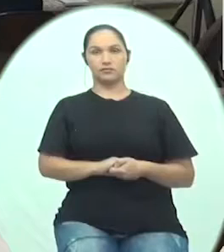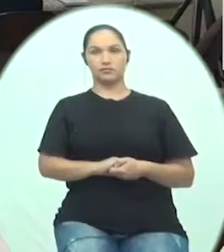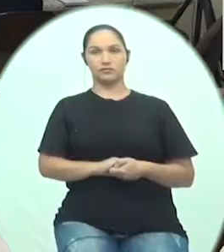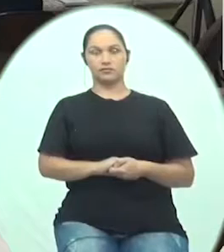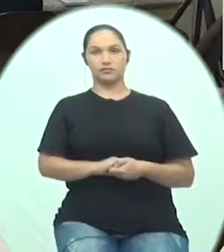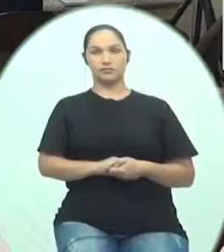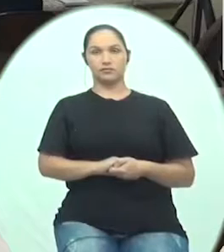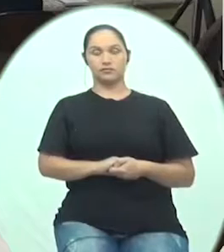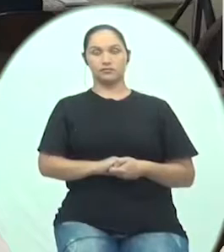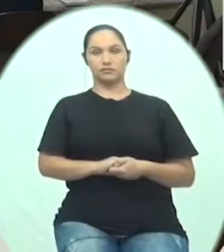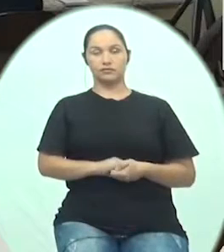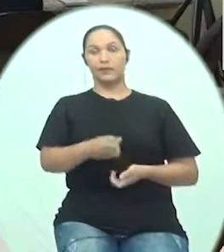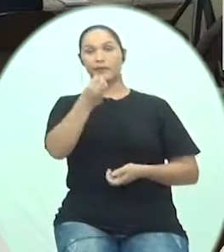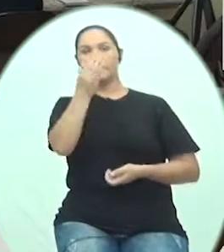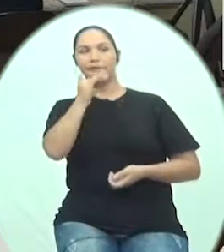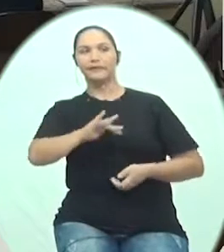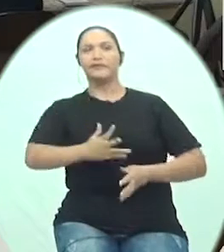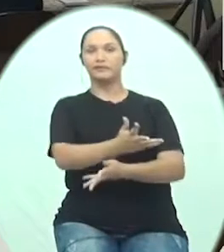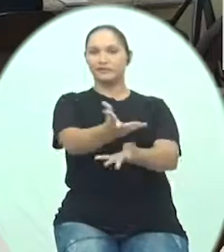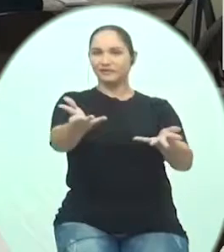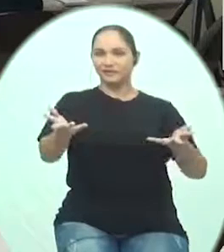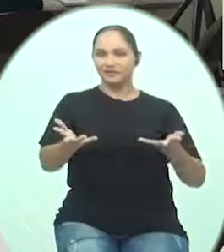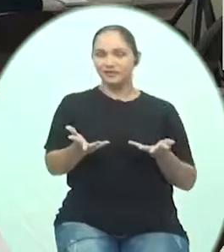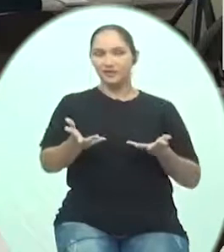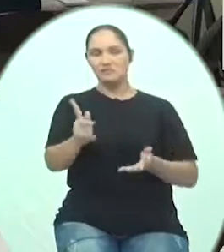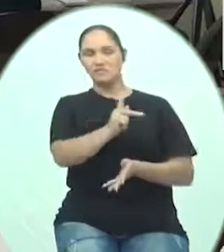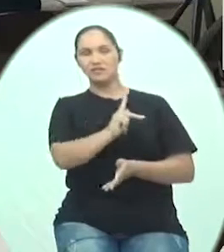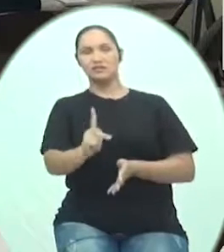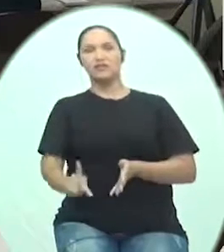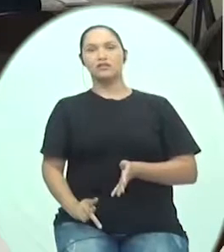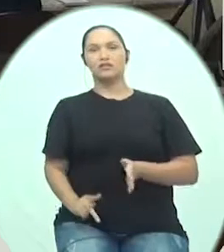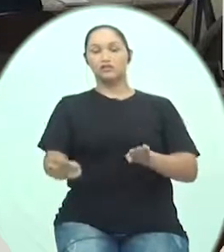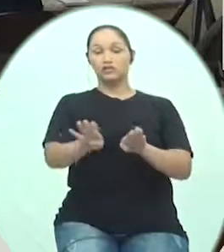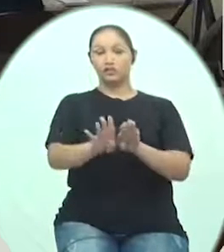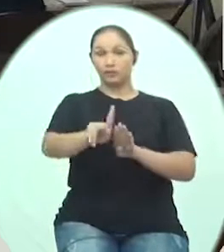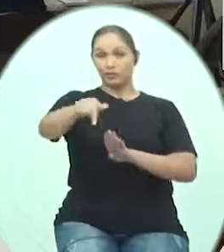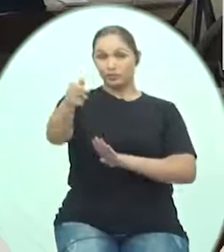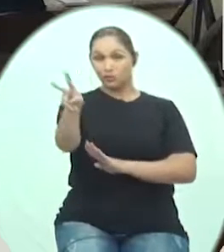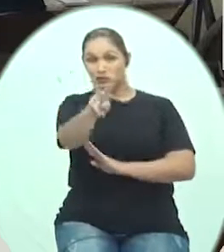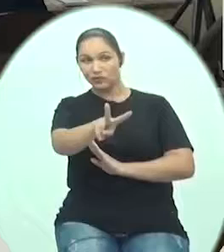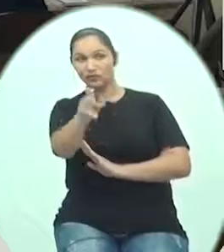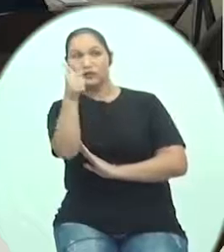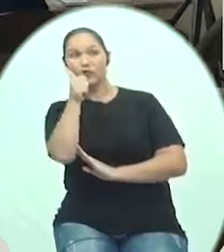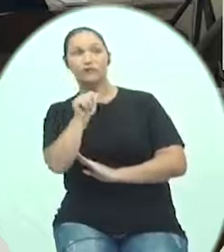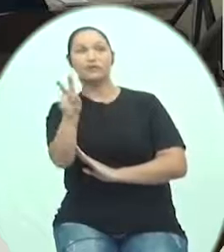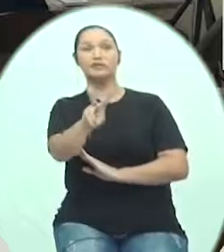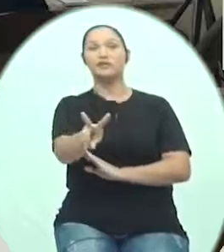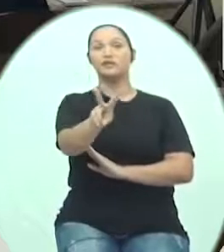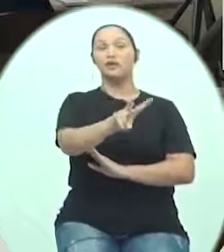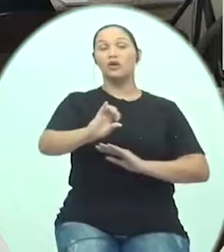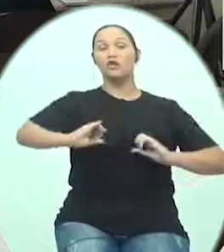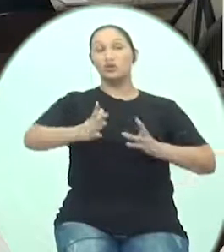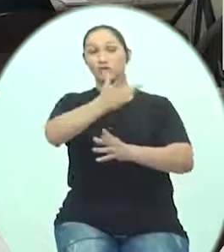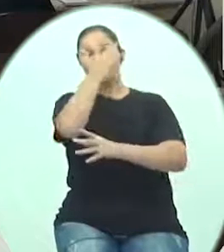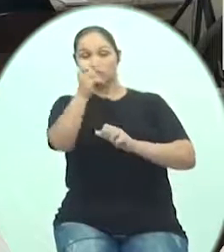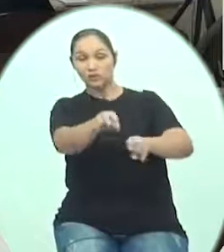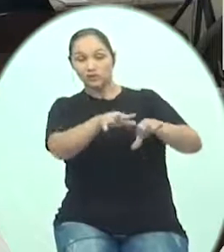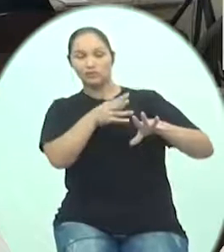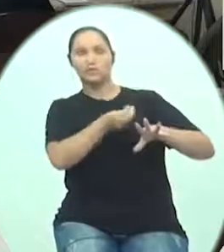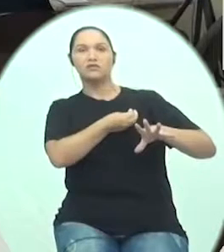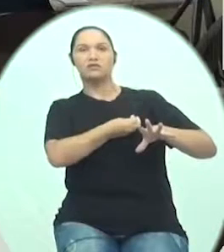me Boa tarde a todos senhor presidente demais vereadores vereadoras público